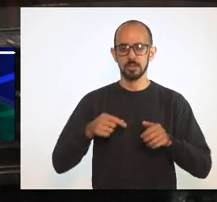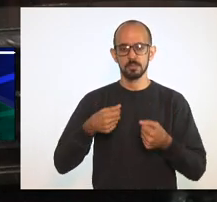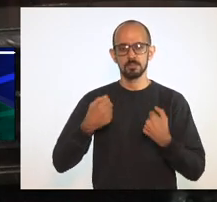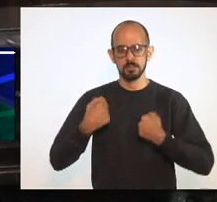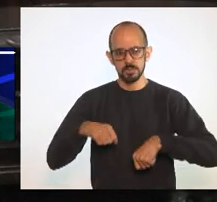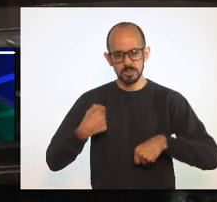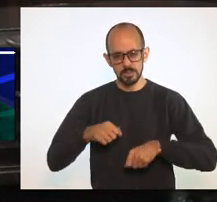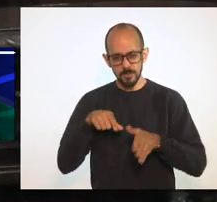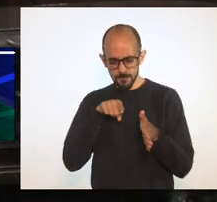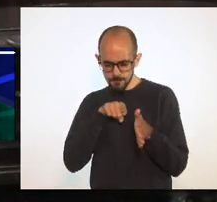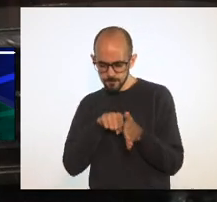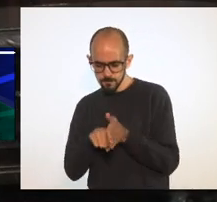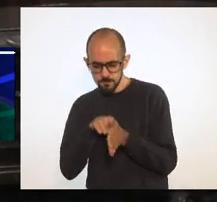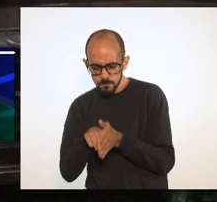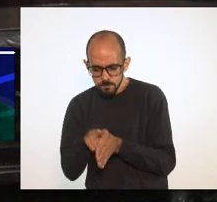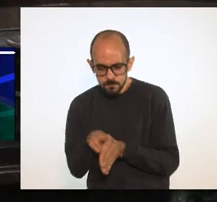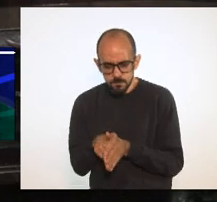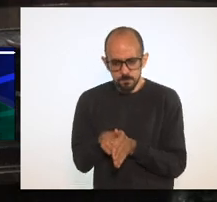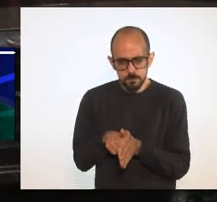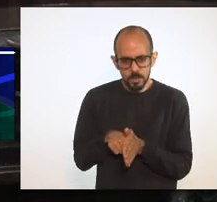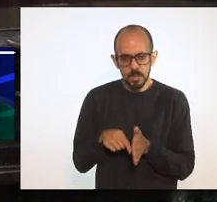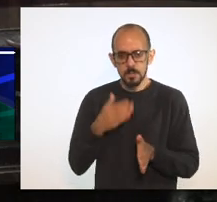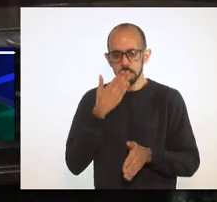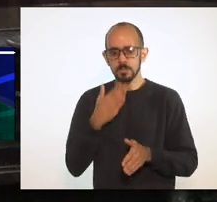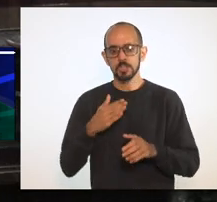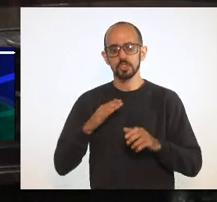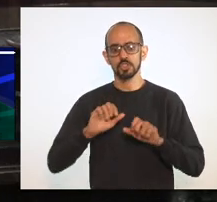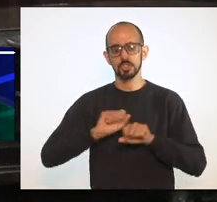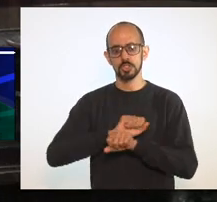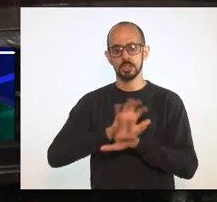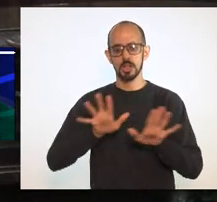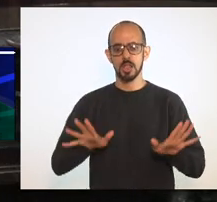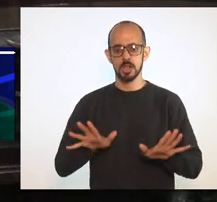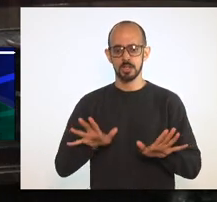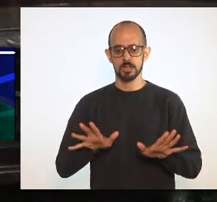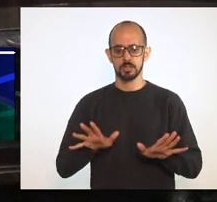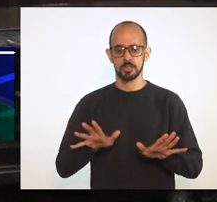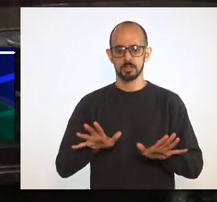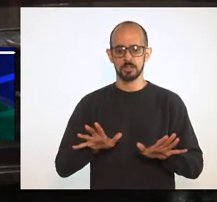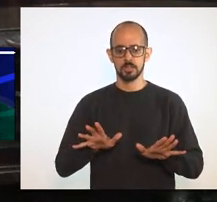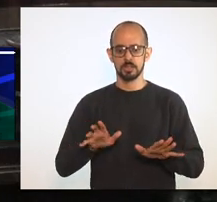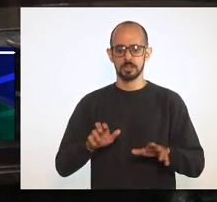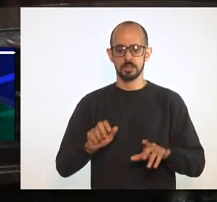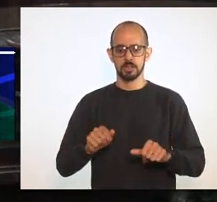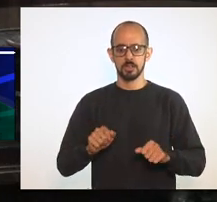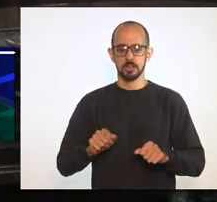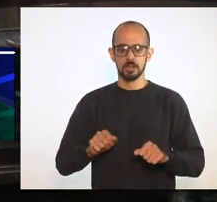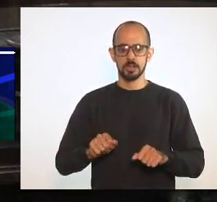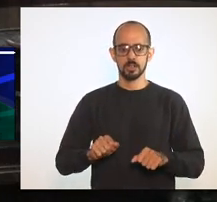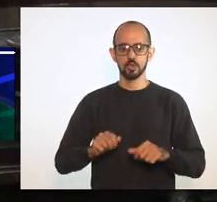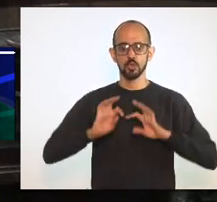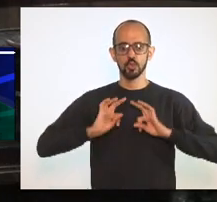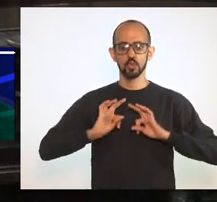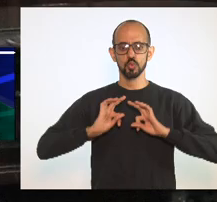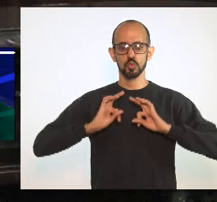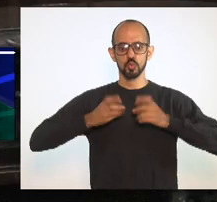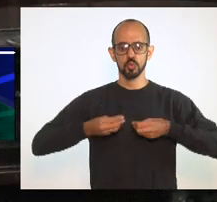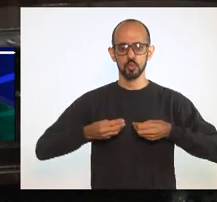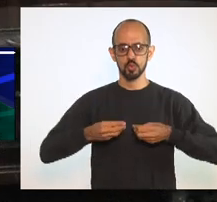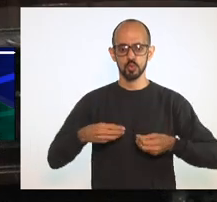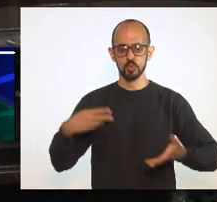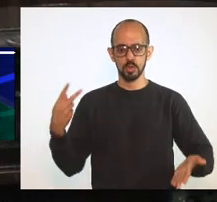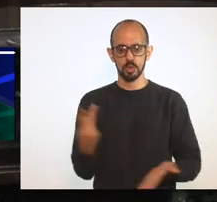investigar e pedir transparência nas deduções que são realizadas pelas